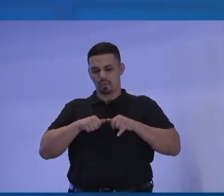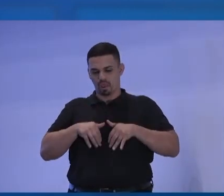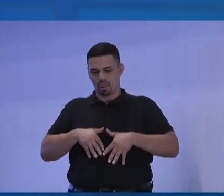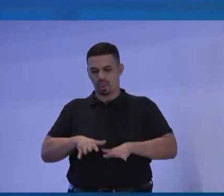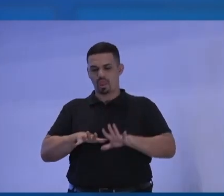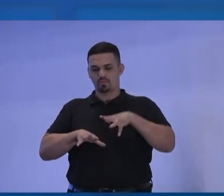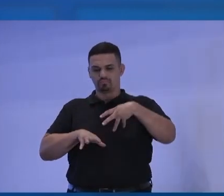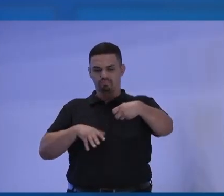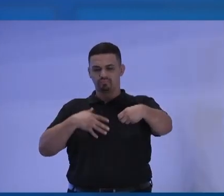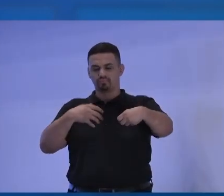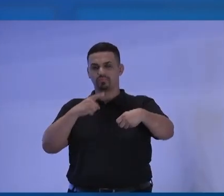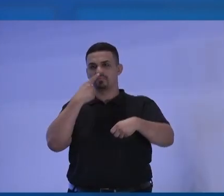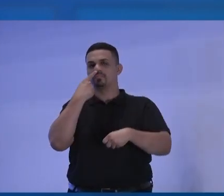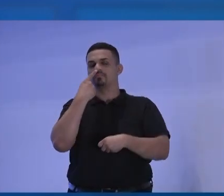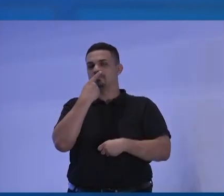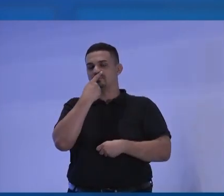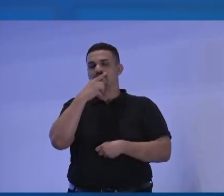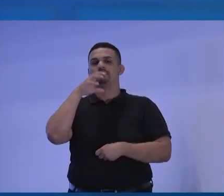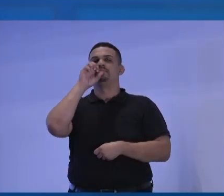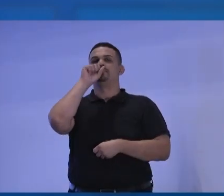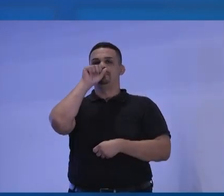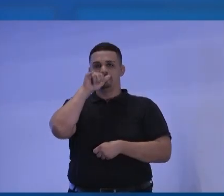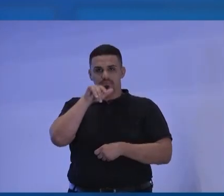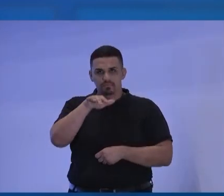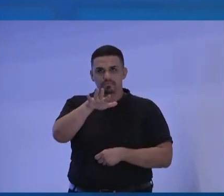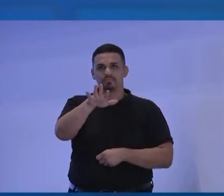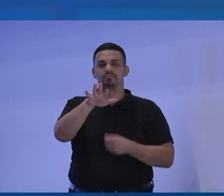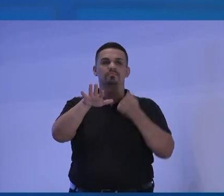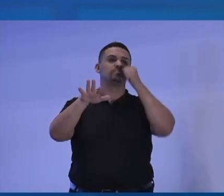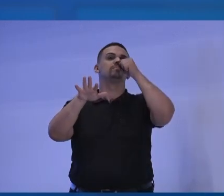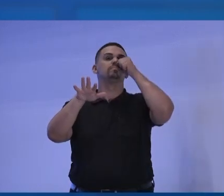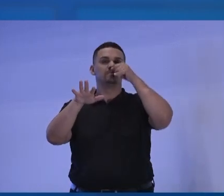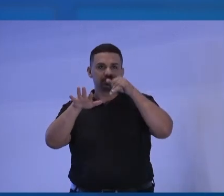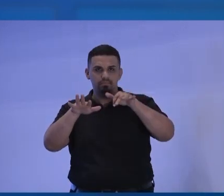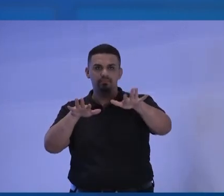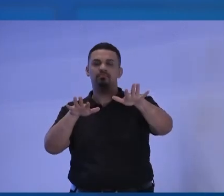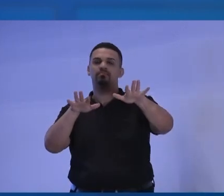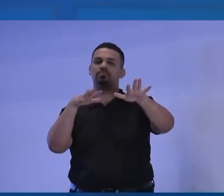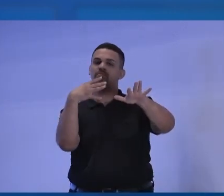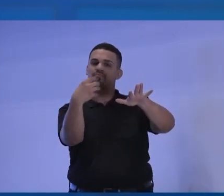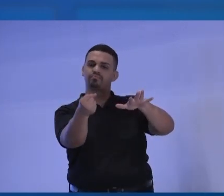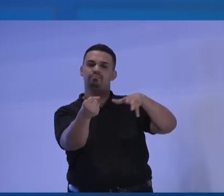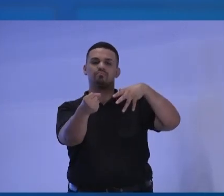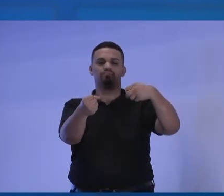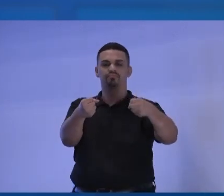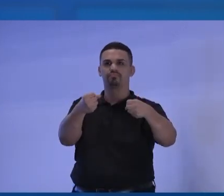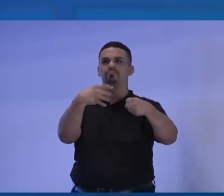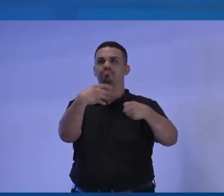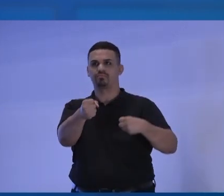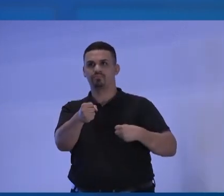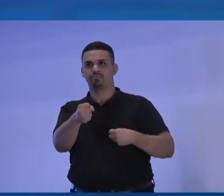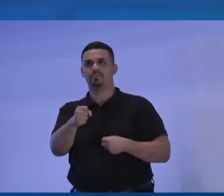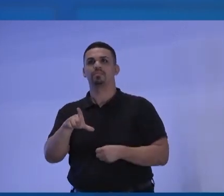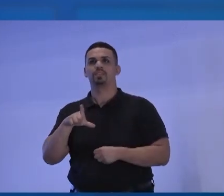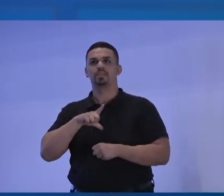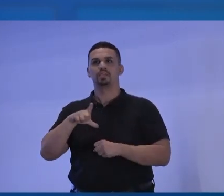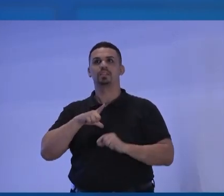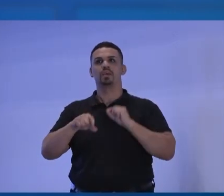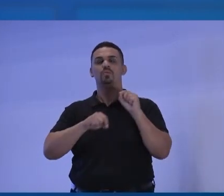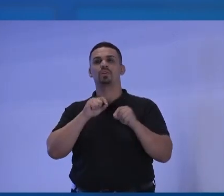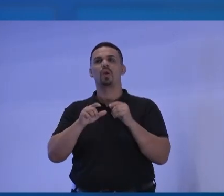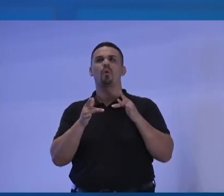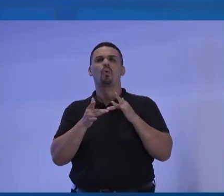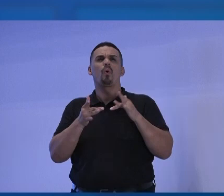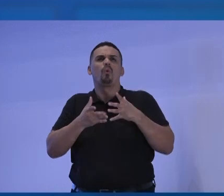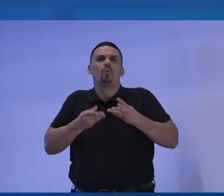é pela respiração, pelas gotículas eliminadas na respiração, mas é um contágio que demanda um contato prolongado,